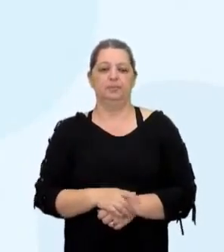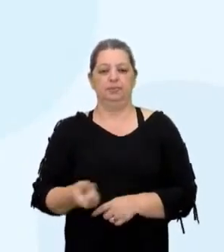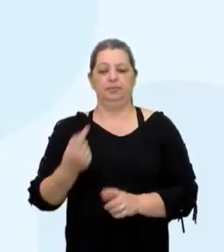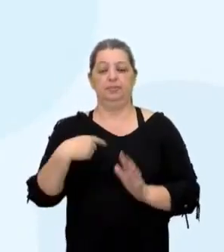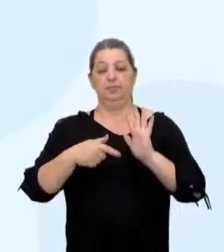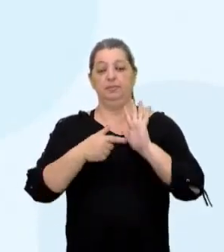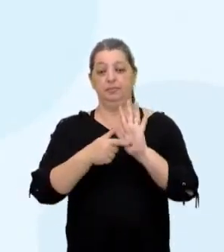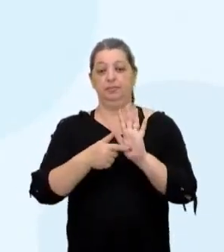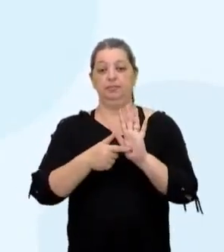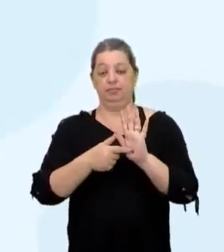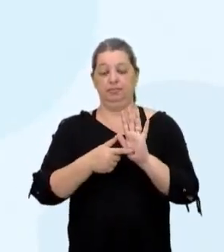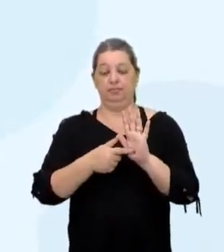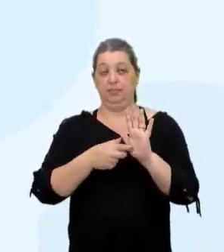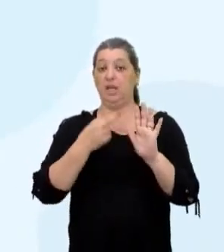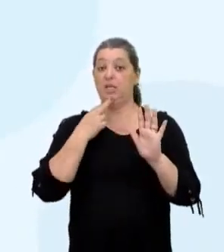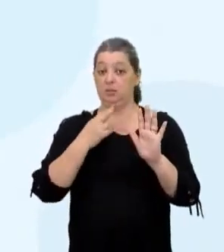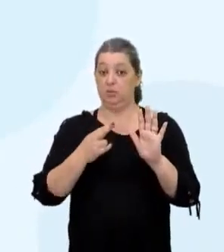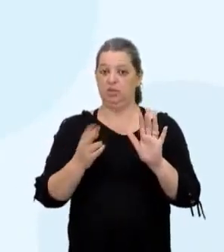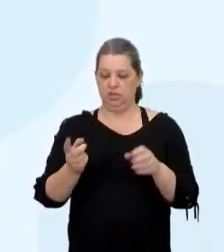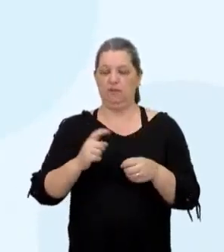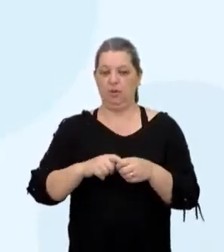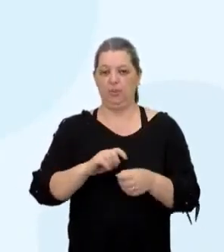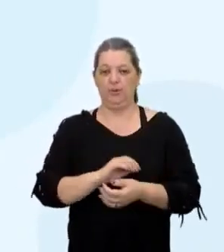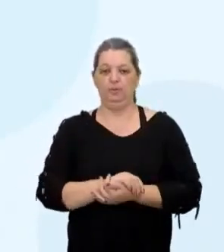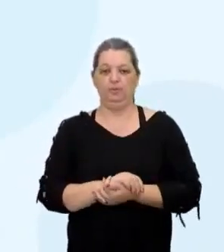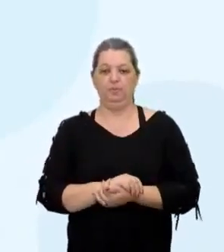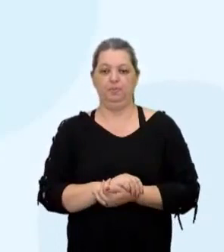telinha de vocês, respondam aí, a gente já volta.